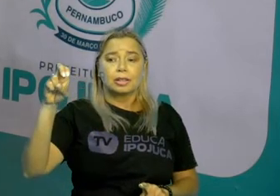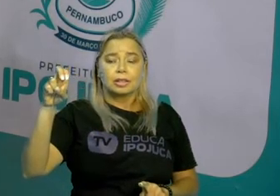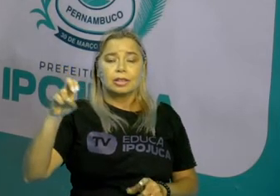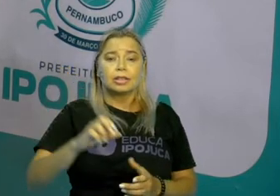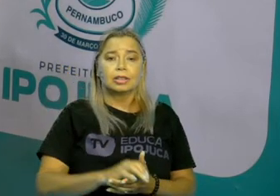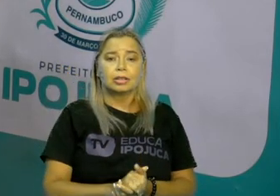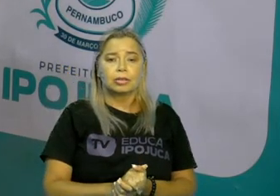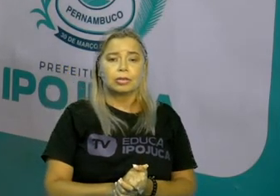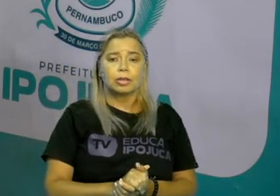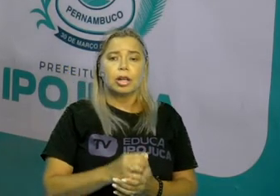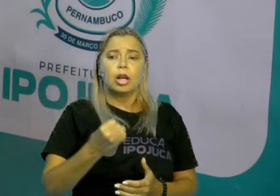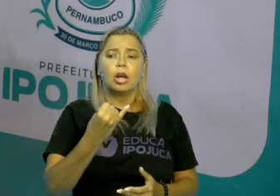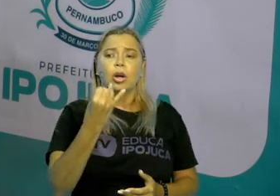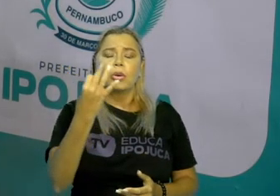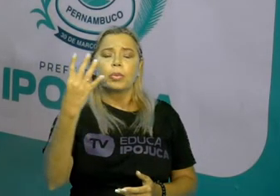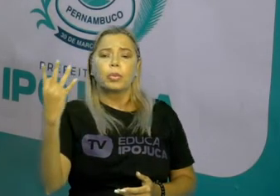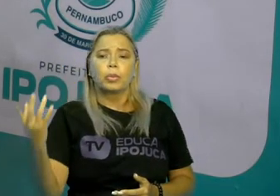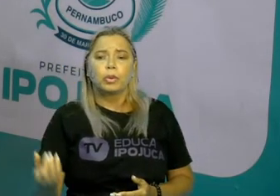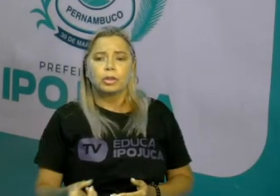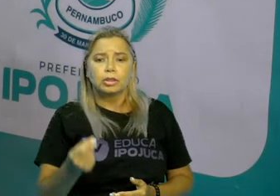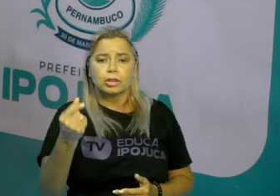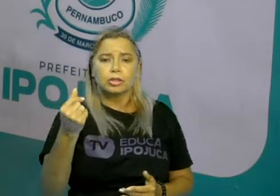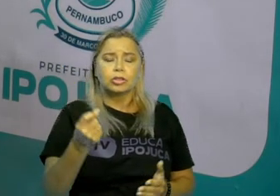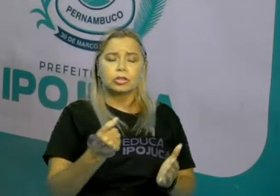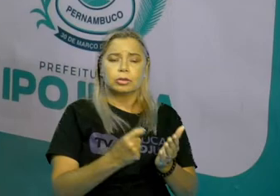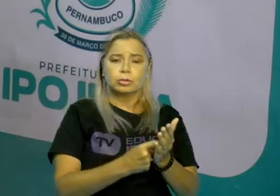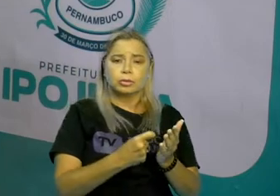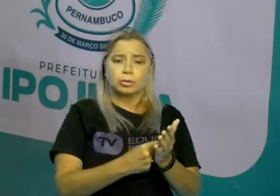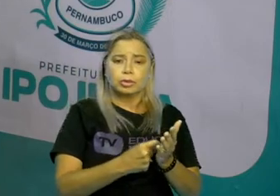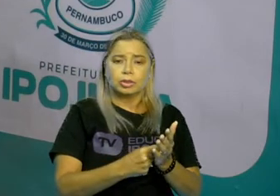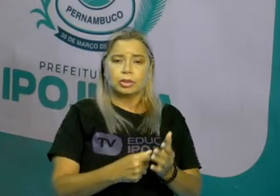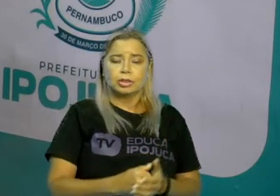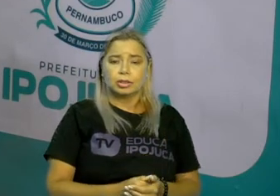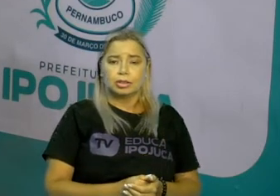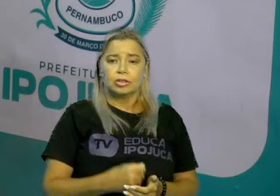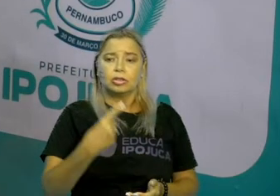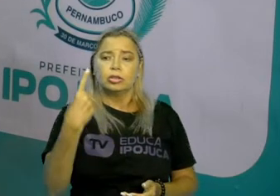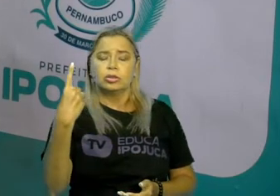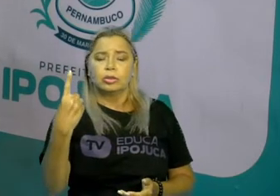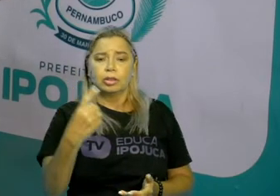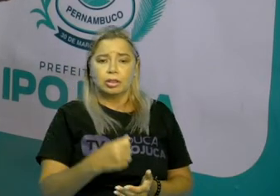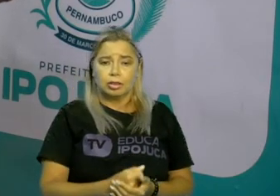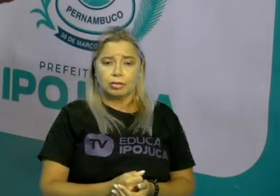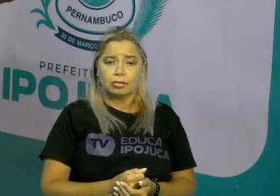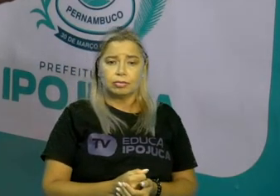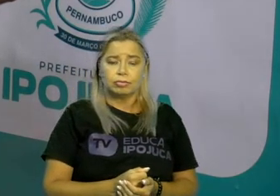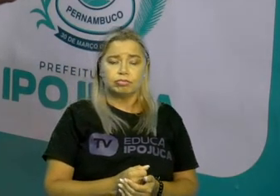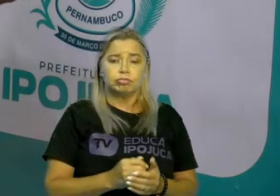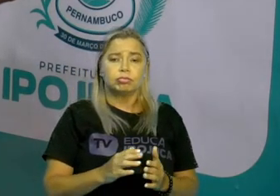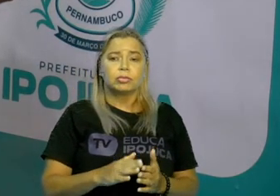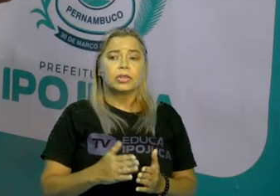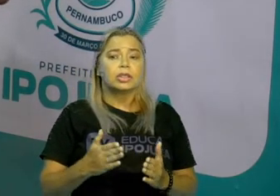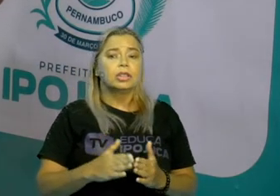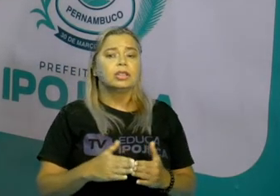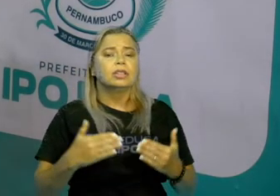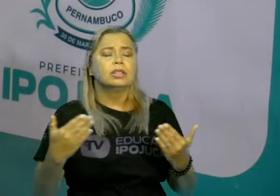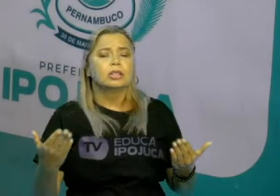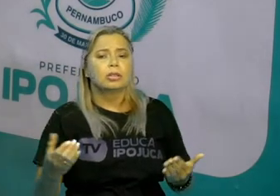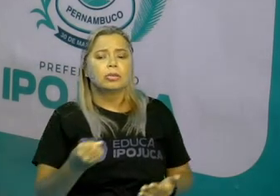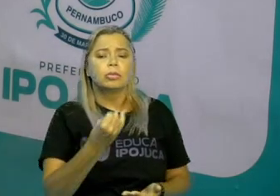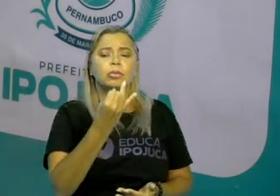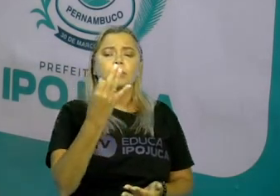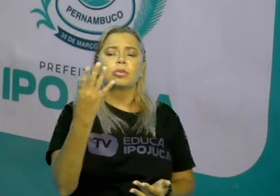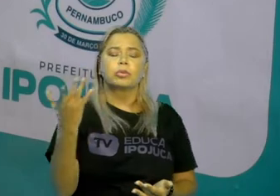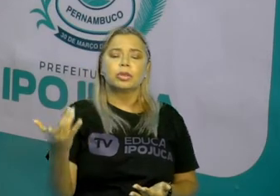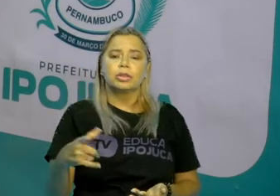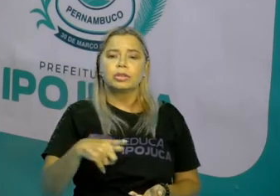cinco quantas moedas de um real e descobrindo Quanto tem Paulo a